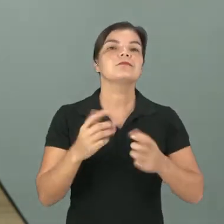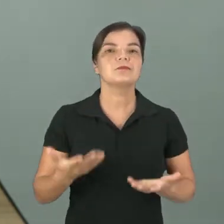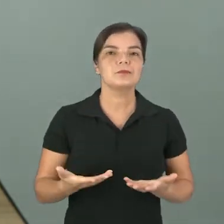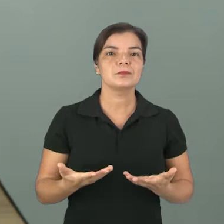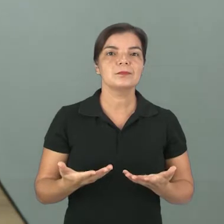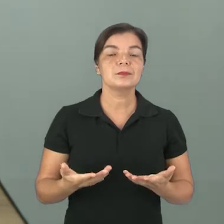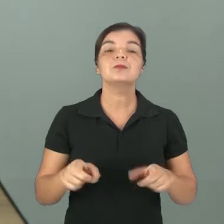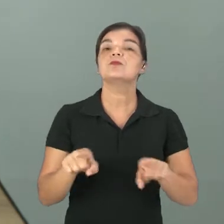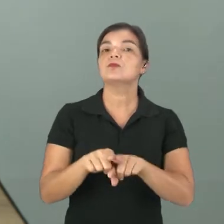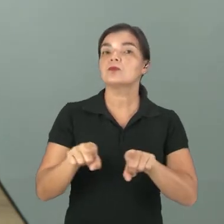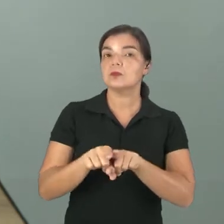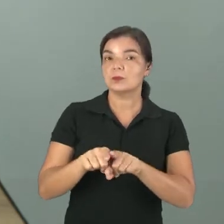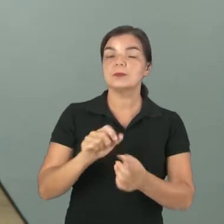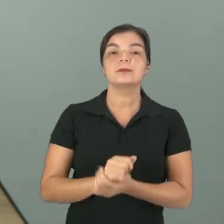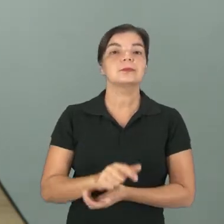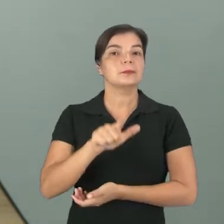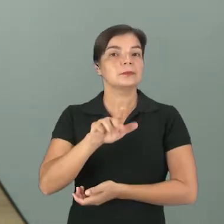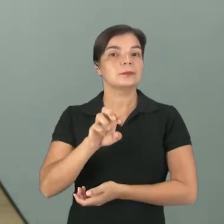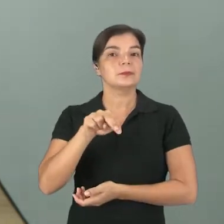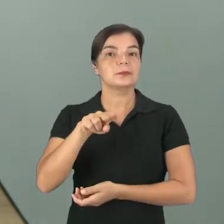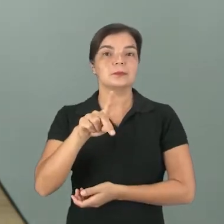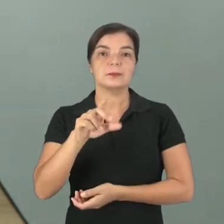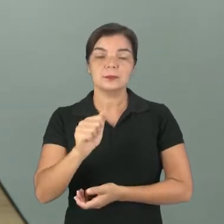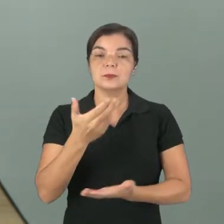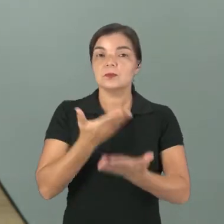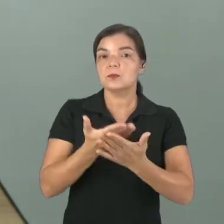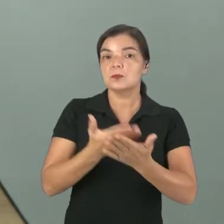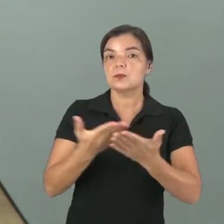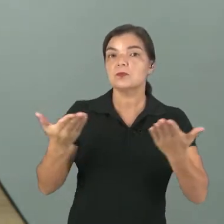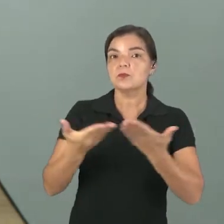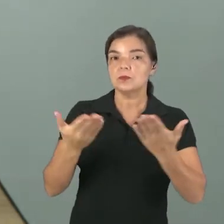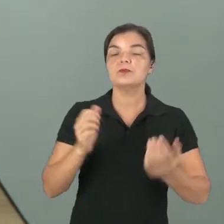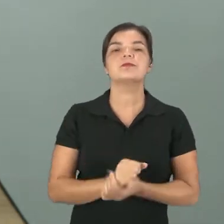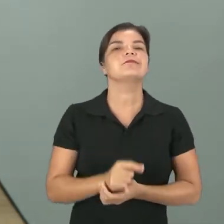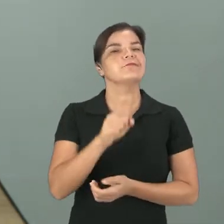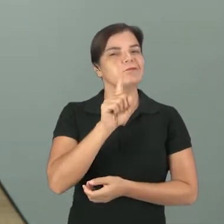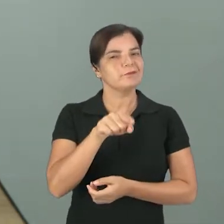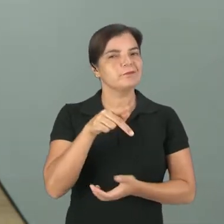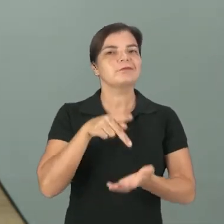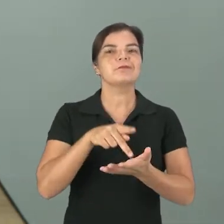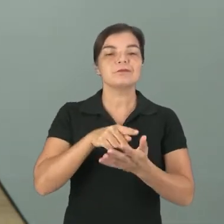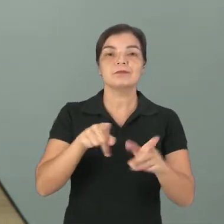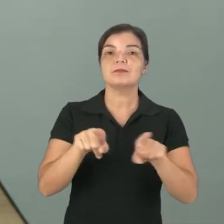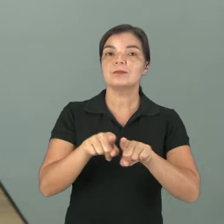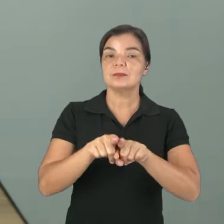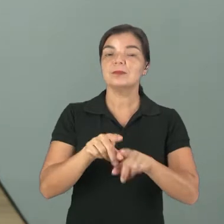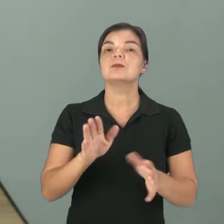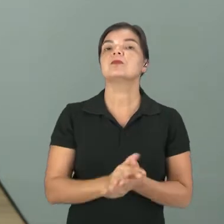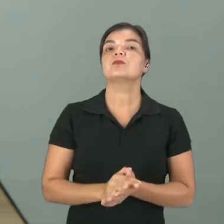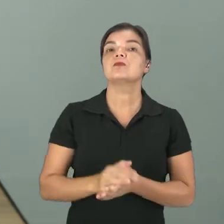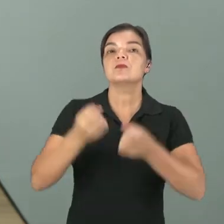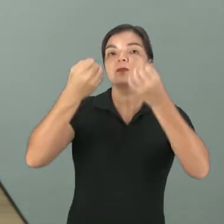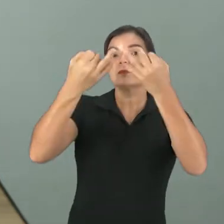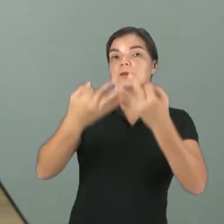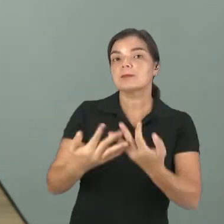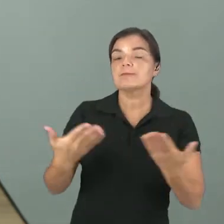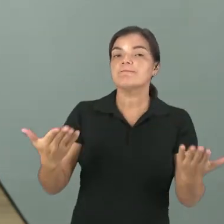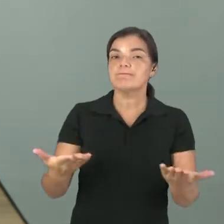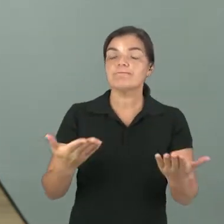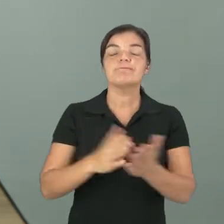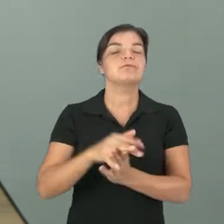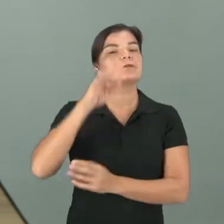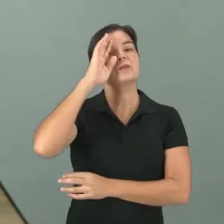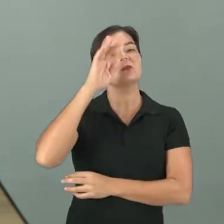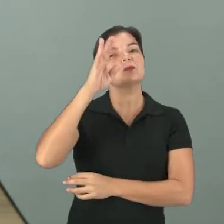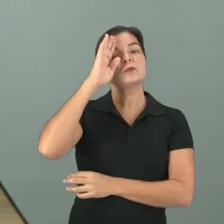sobre lendas. E hoje vamos estudar sobre outro gênero, isso mesmo, um gênero que também nos remete a esse